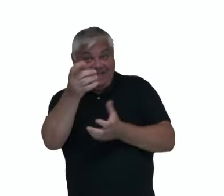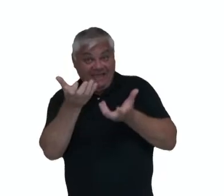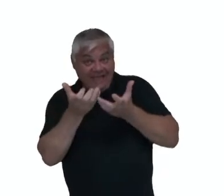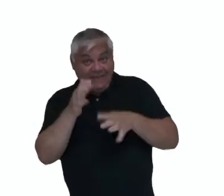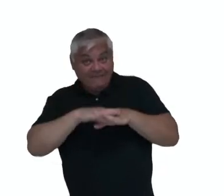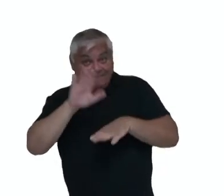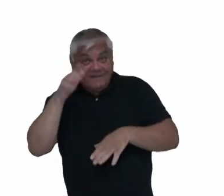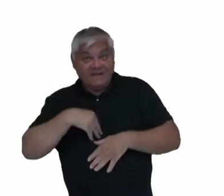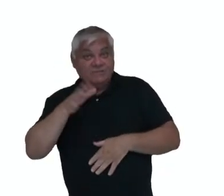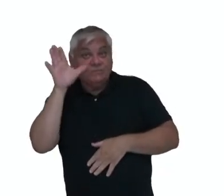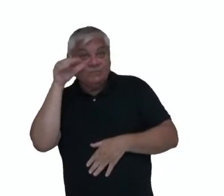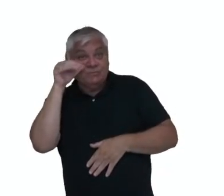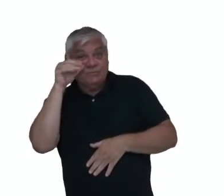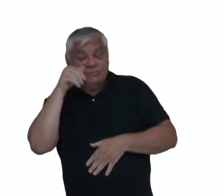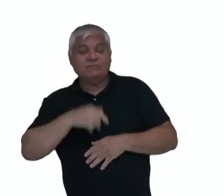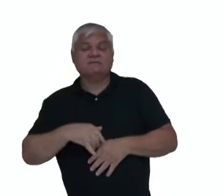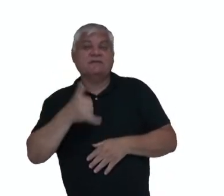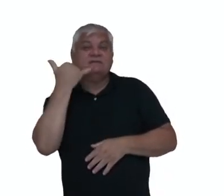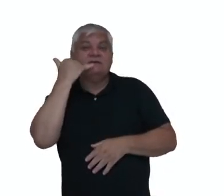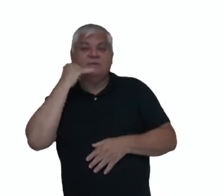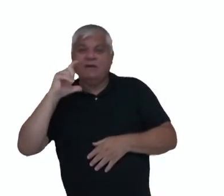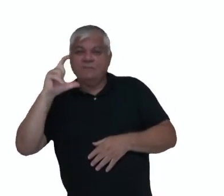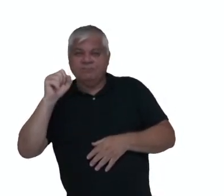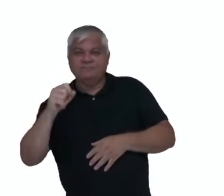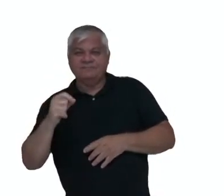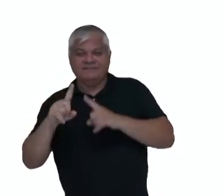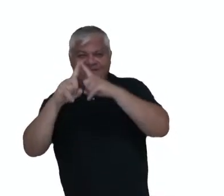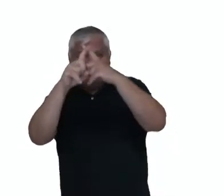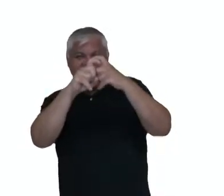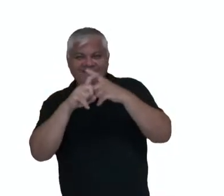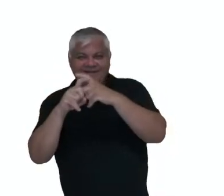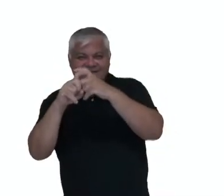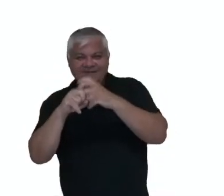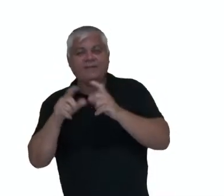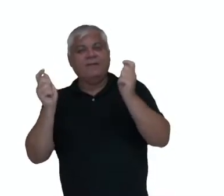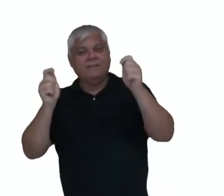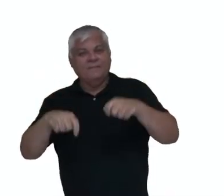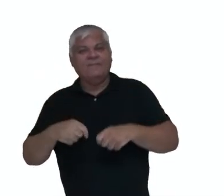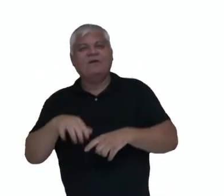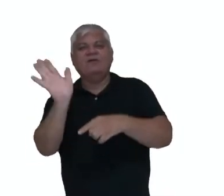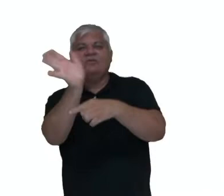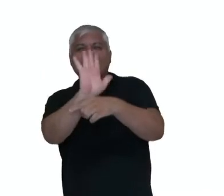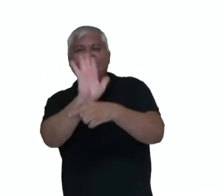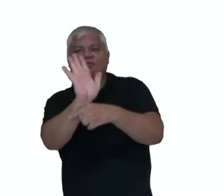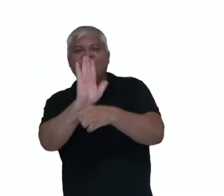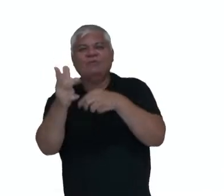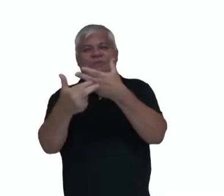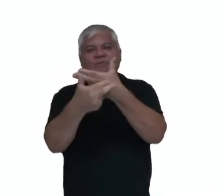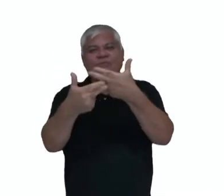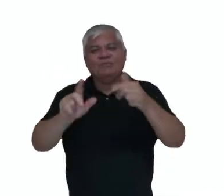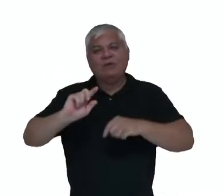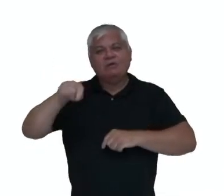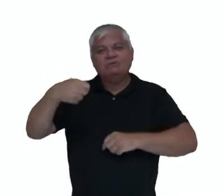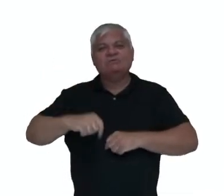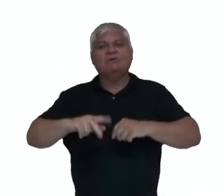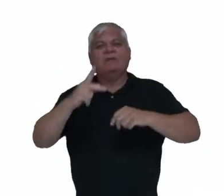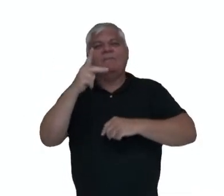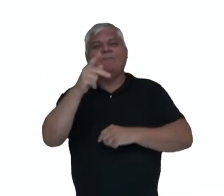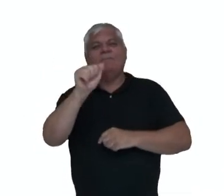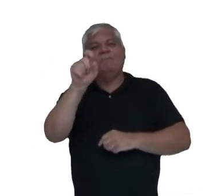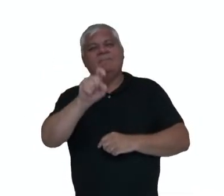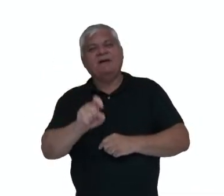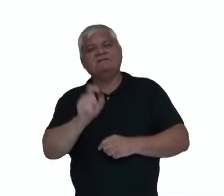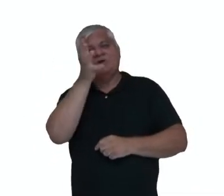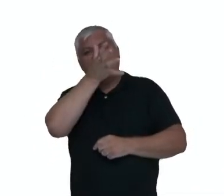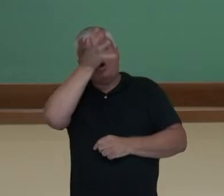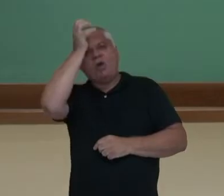do seu celular para esse QR Code e você vai poder aí assistir alguns vídeos, né, sobre a Pax Romana e